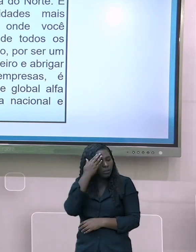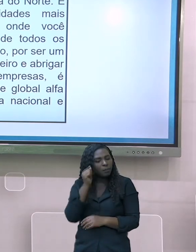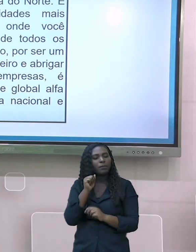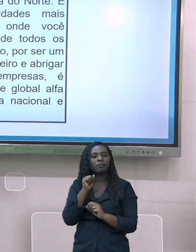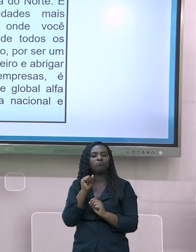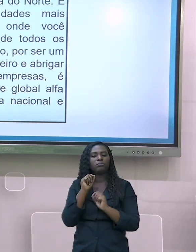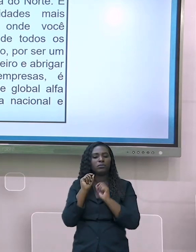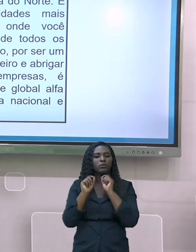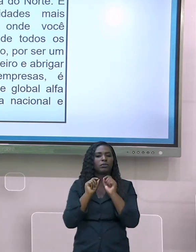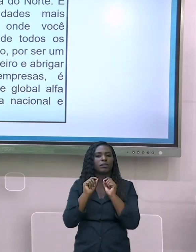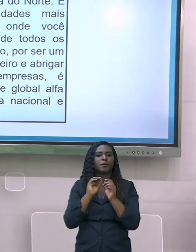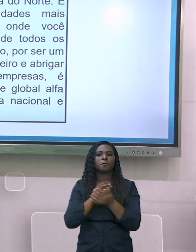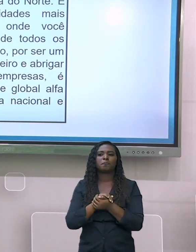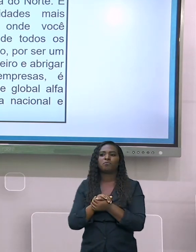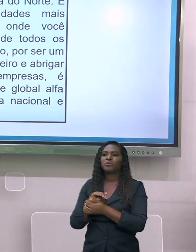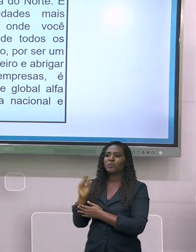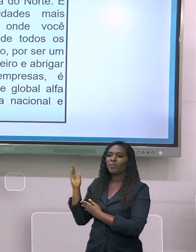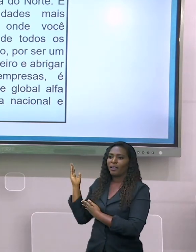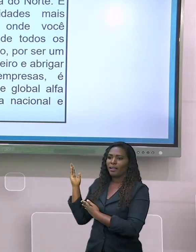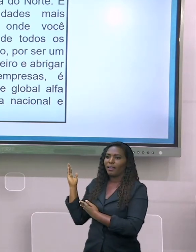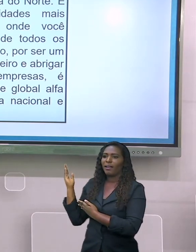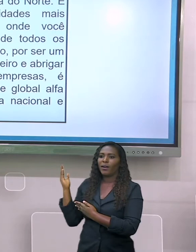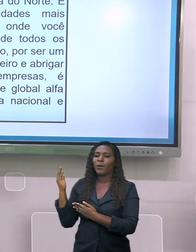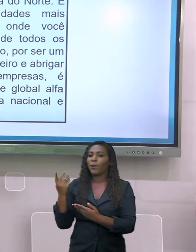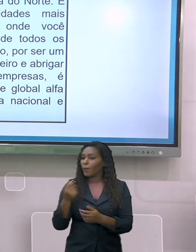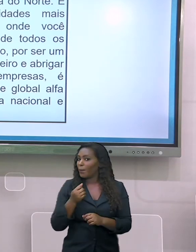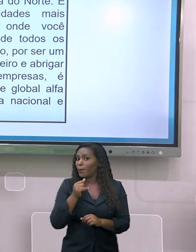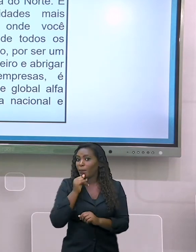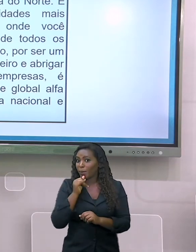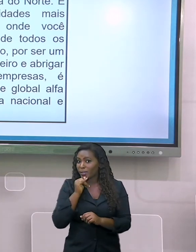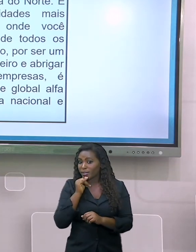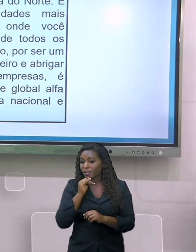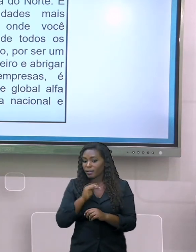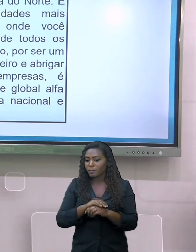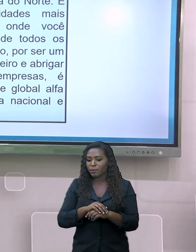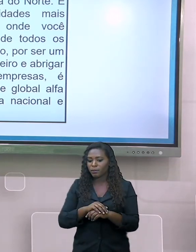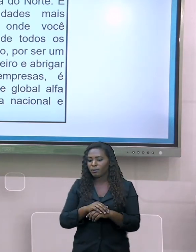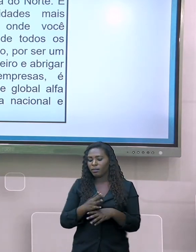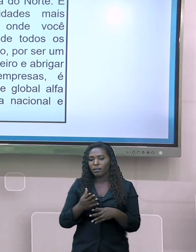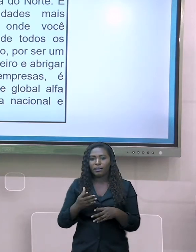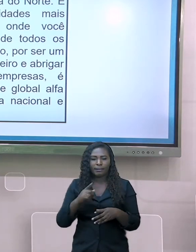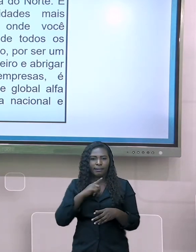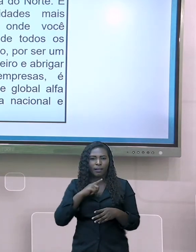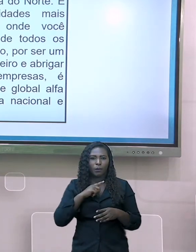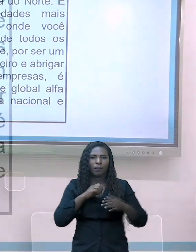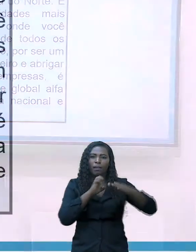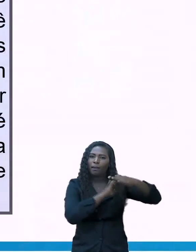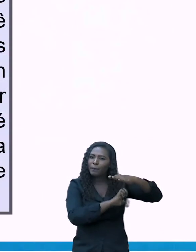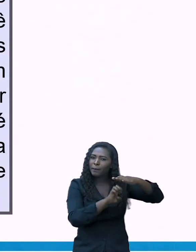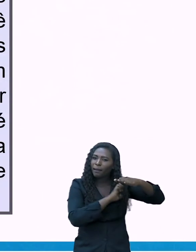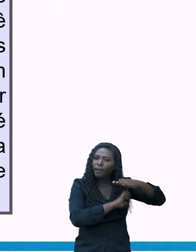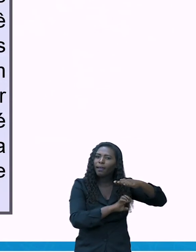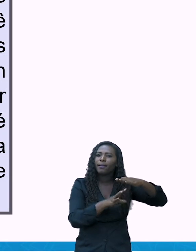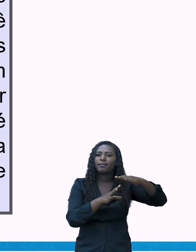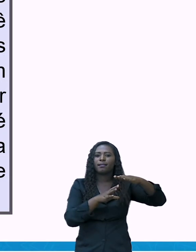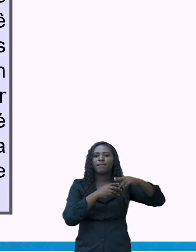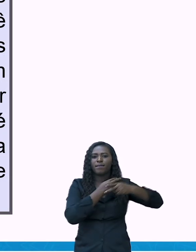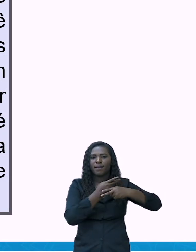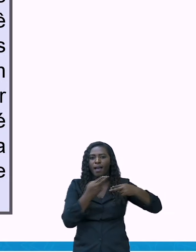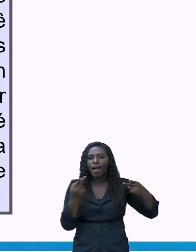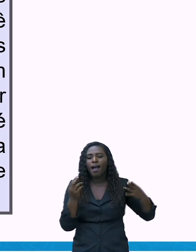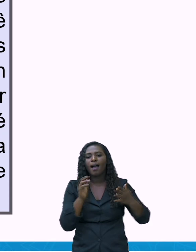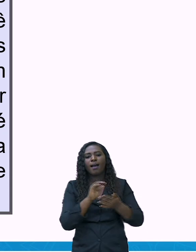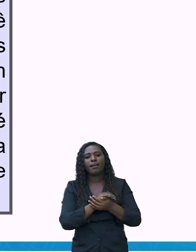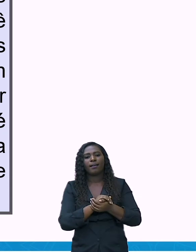tá? Por quê? Olhem bem, e abrigar milhares de sedes de empresas é conhecida como uma cidade